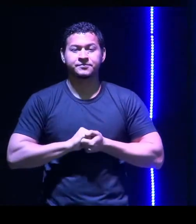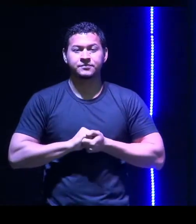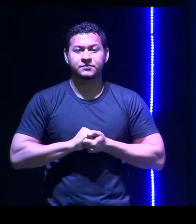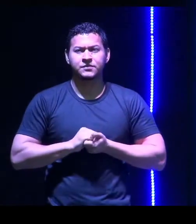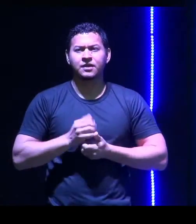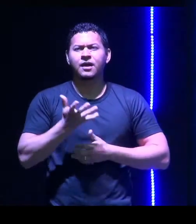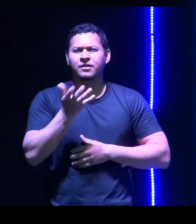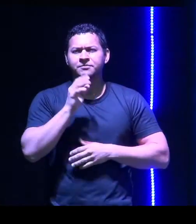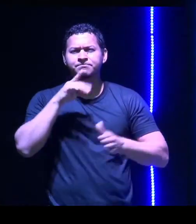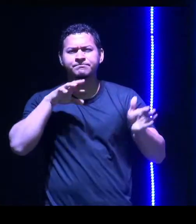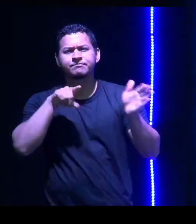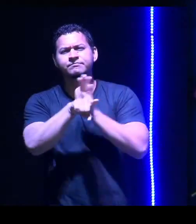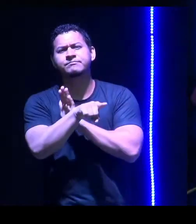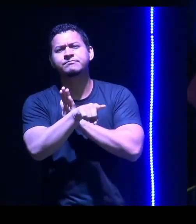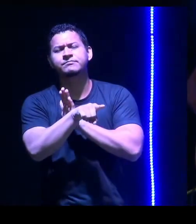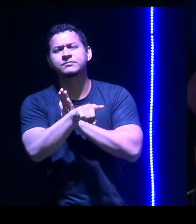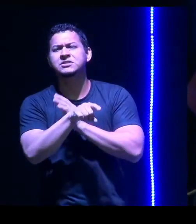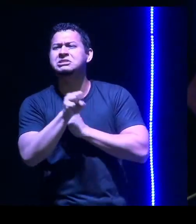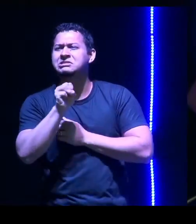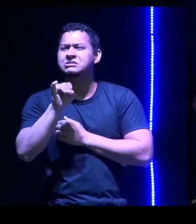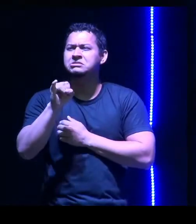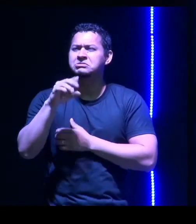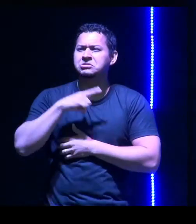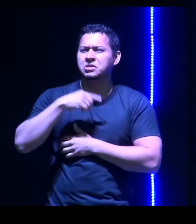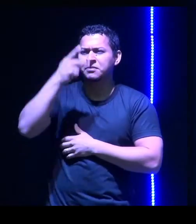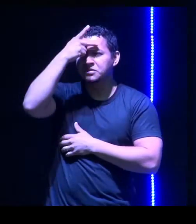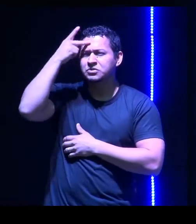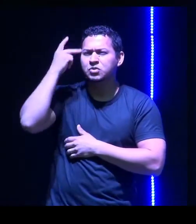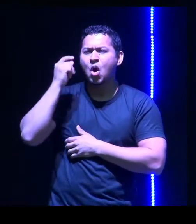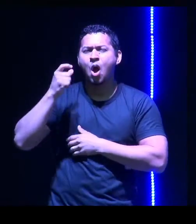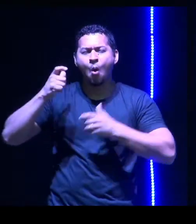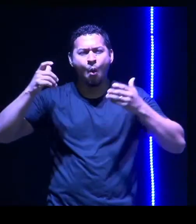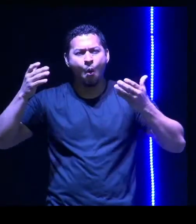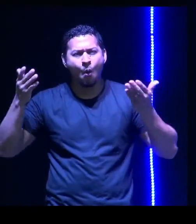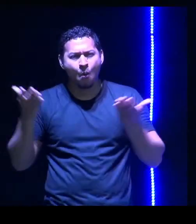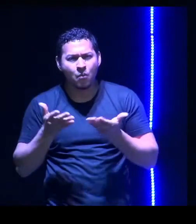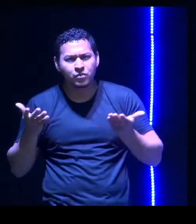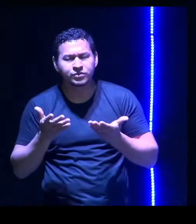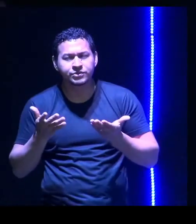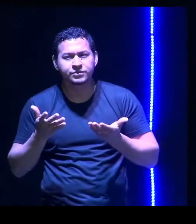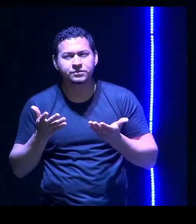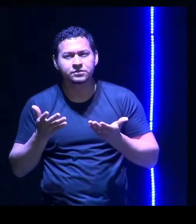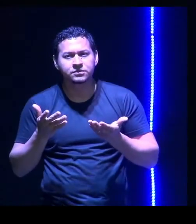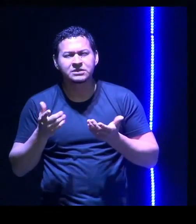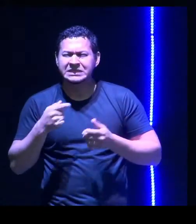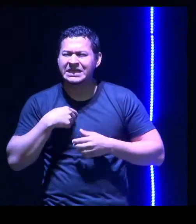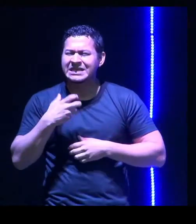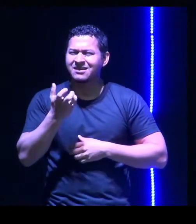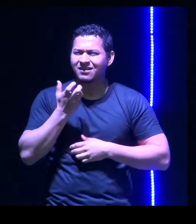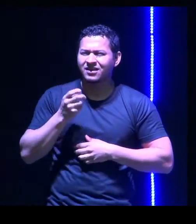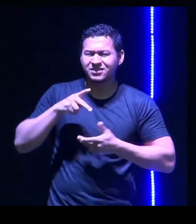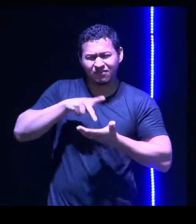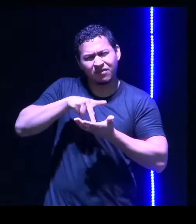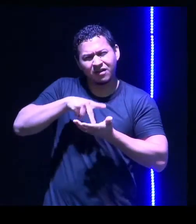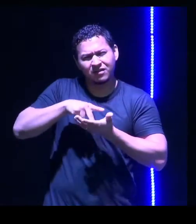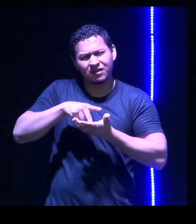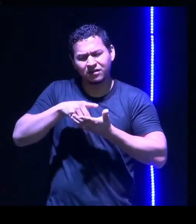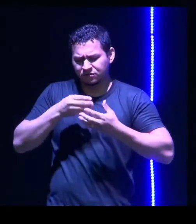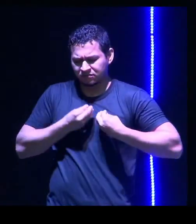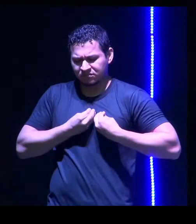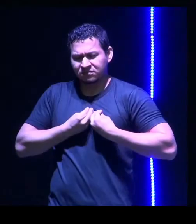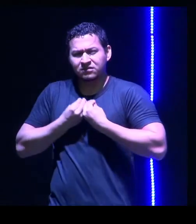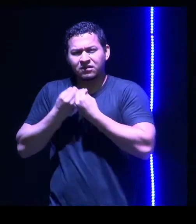Eu quero perguntar se tem alguém hoje aqui que fala: eu quero entregar a minha vida para